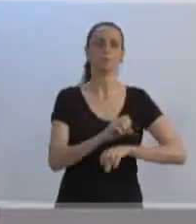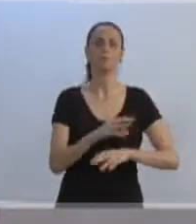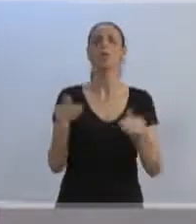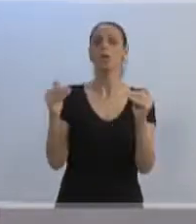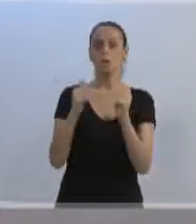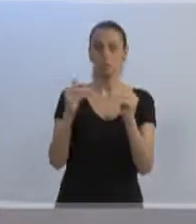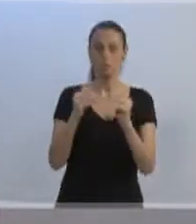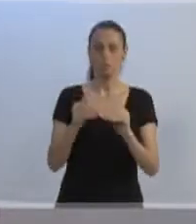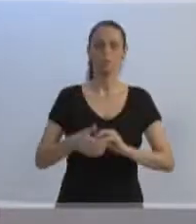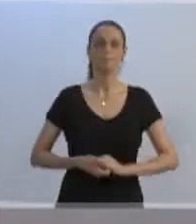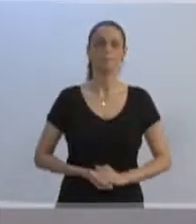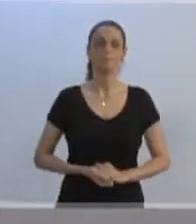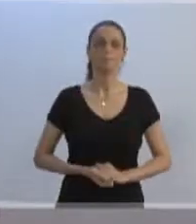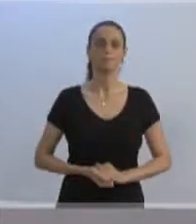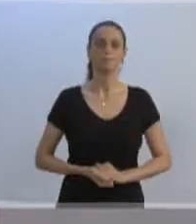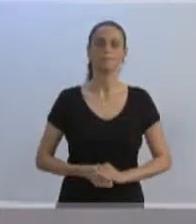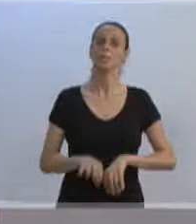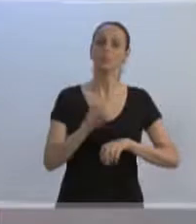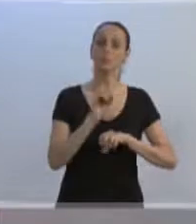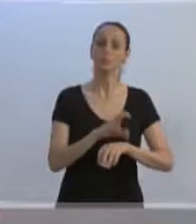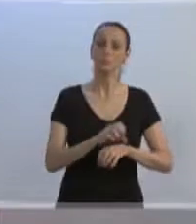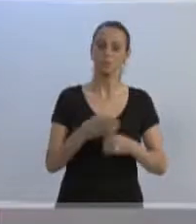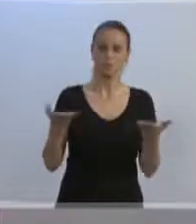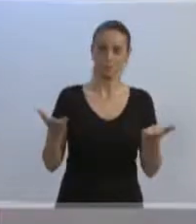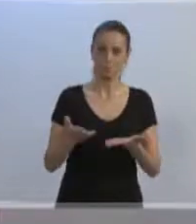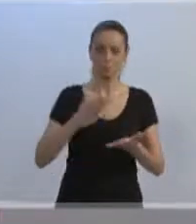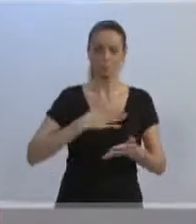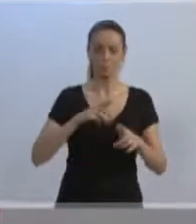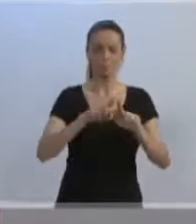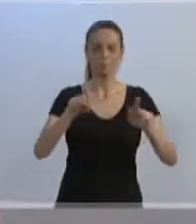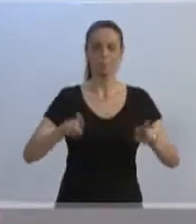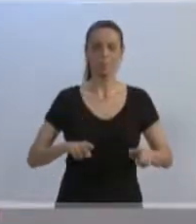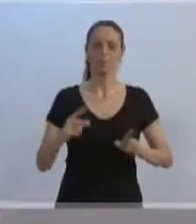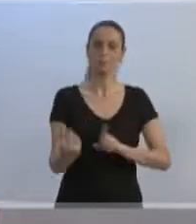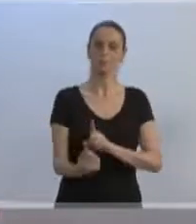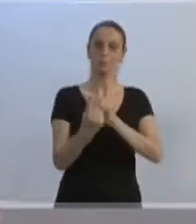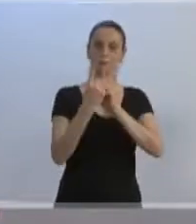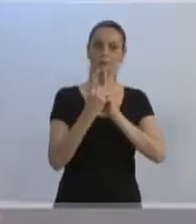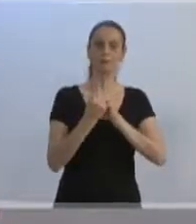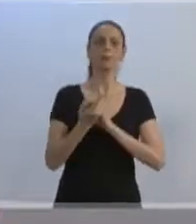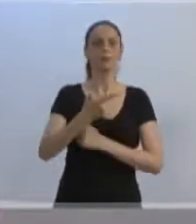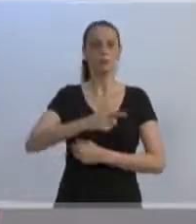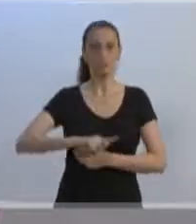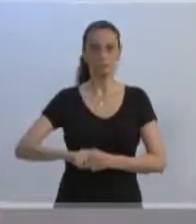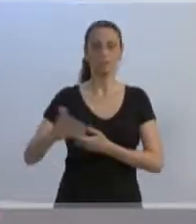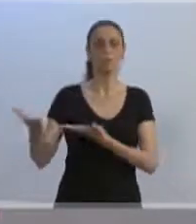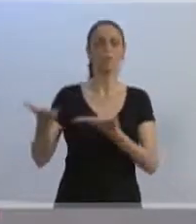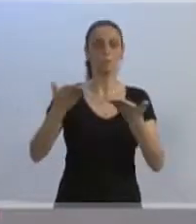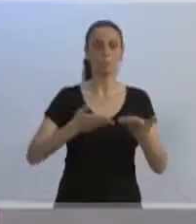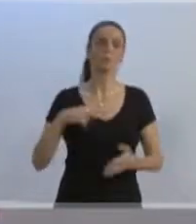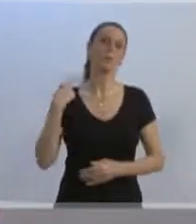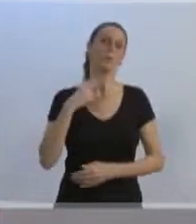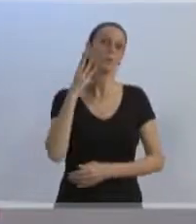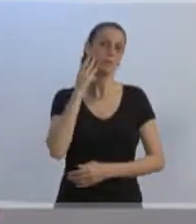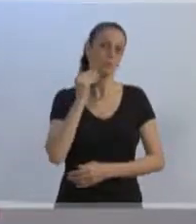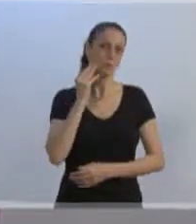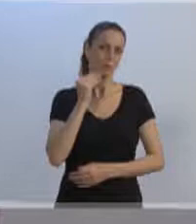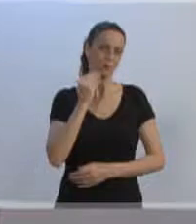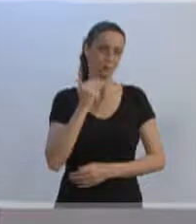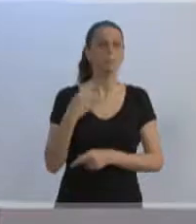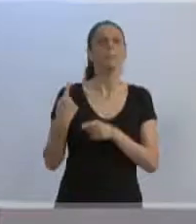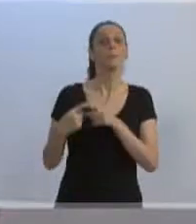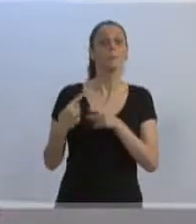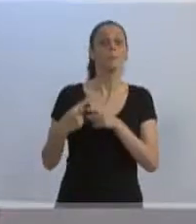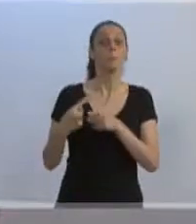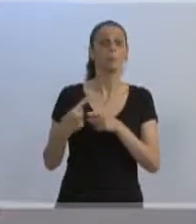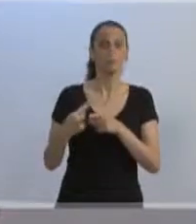falando em educação eu recebi hoje no meu gabinete e também novamente convidei o vereador gilson já até porque